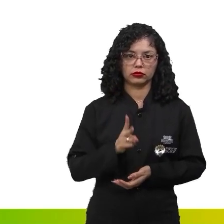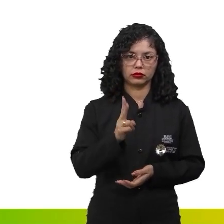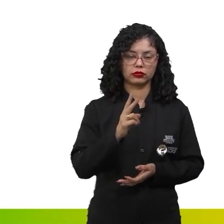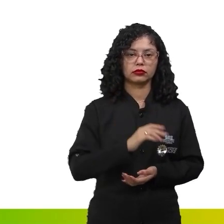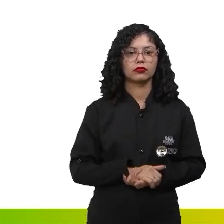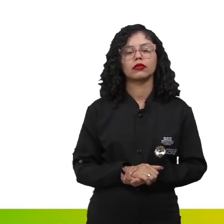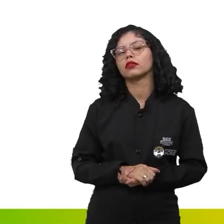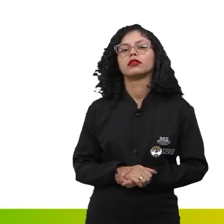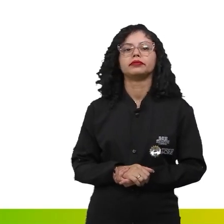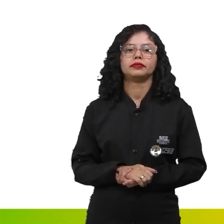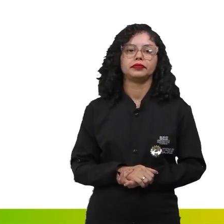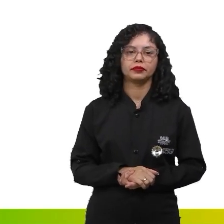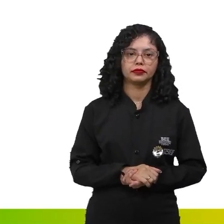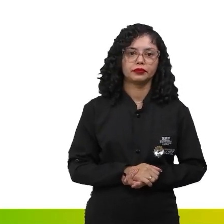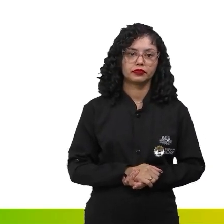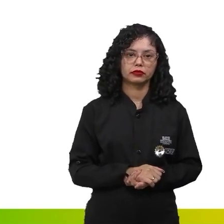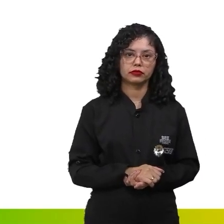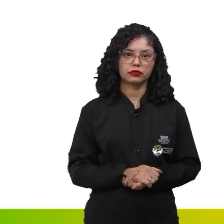aqui, olha só.